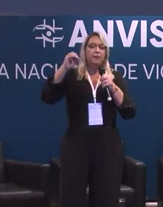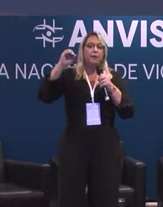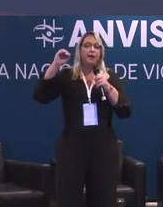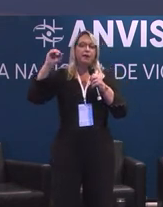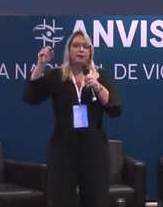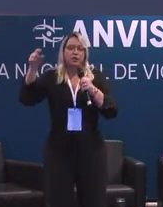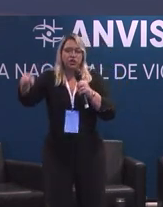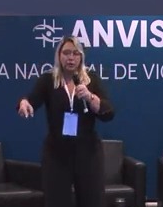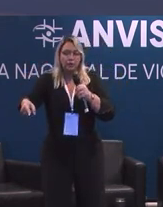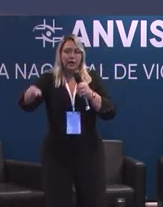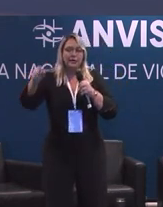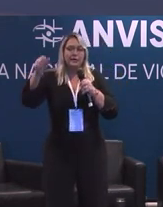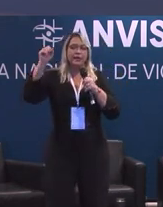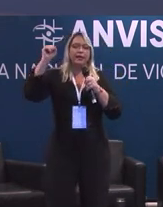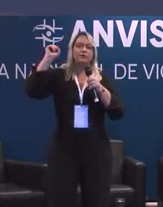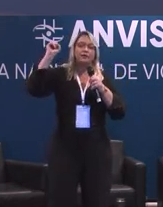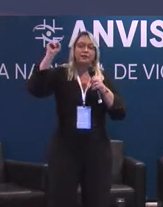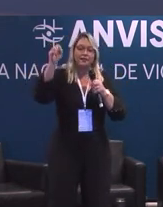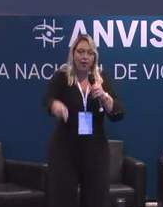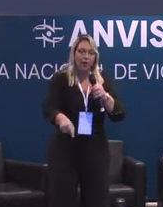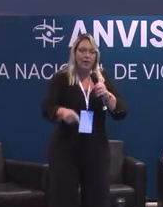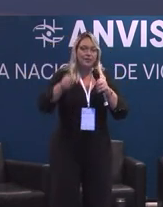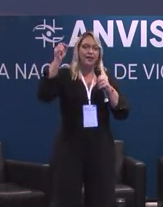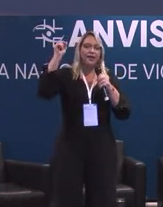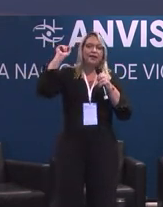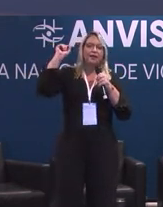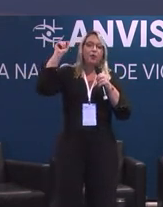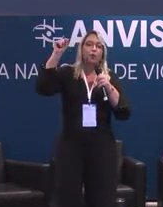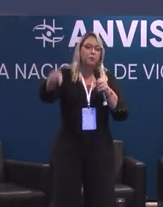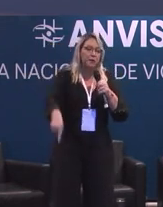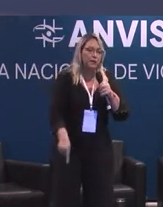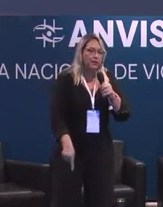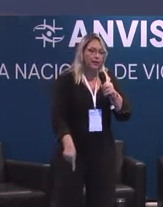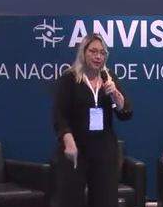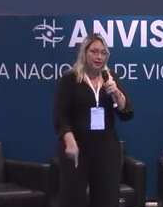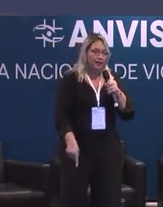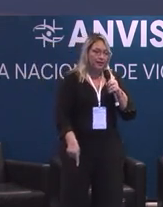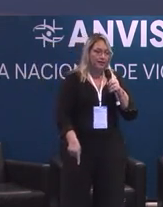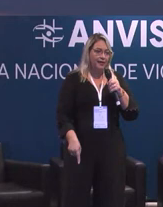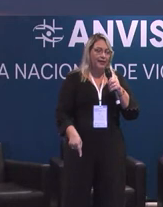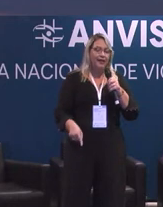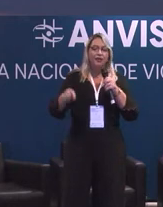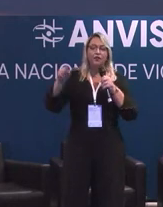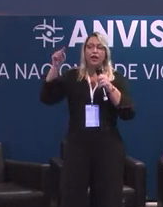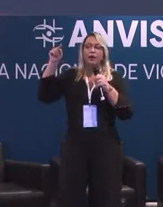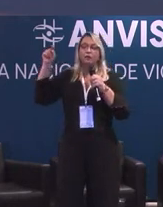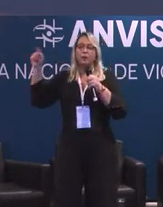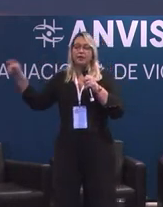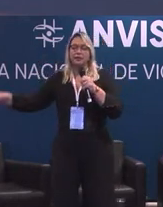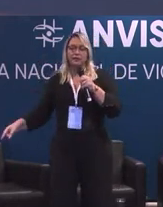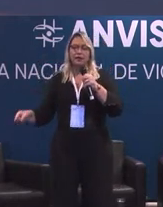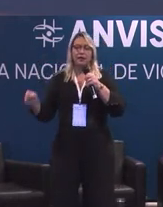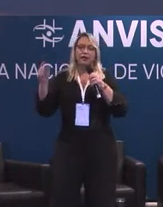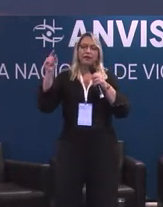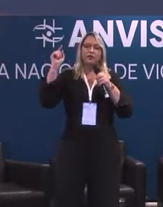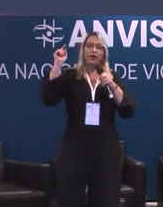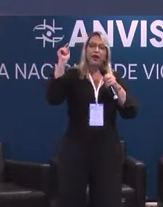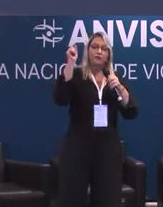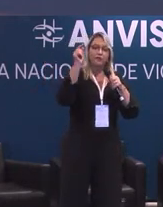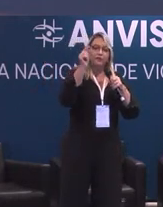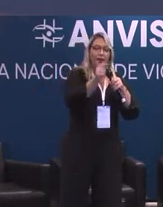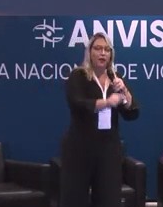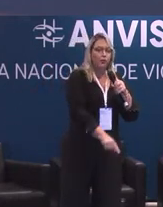saber estar no lugar certo, na hora certa, com as pessoas certas. identificar os parceiros, identificar